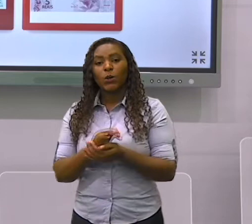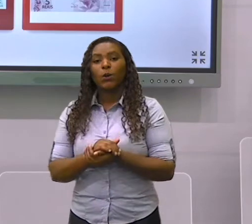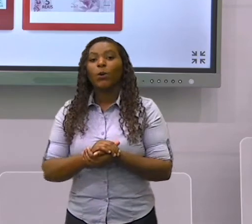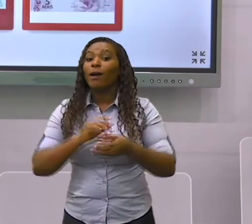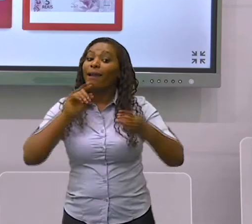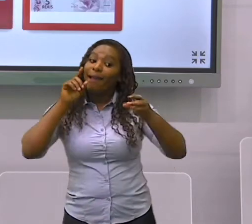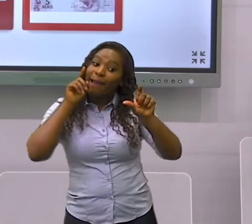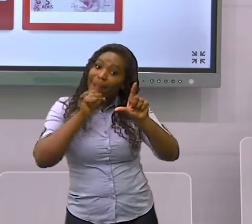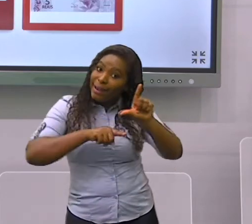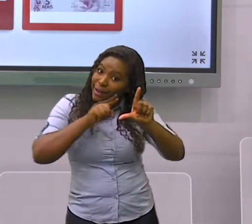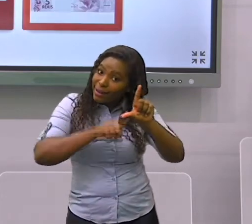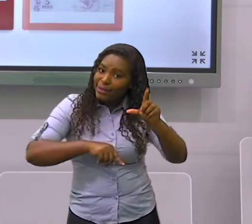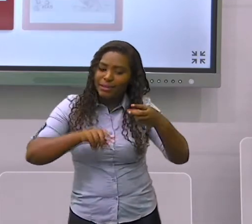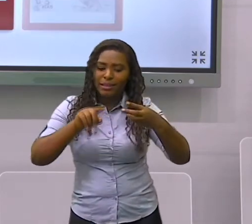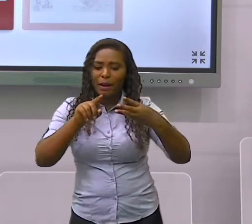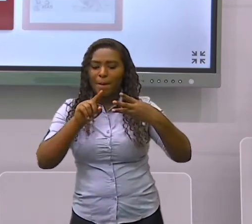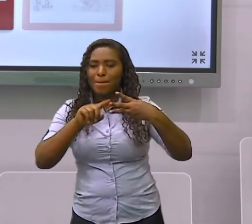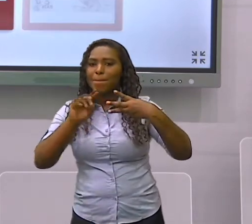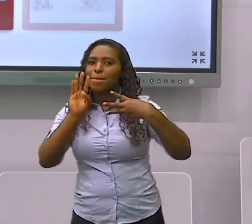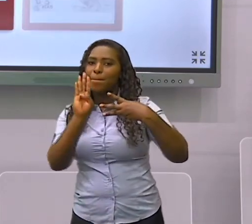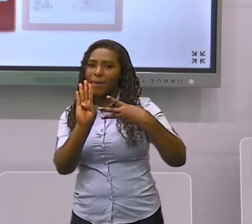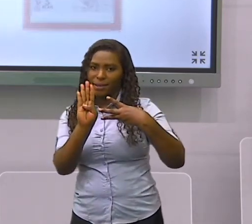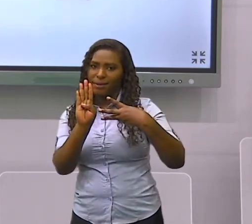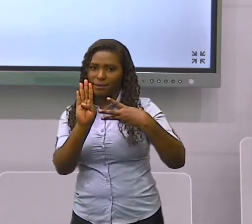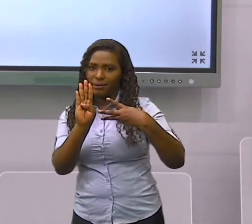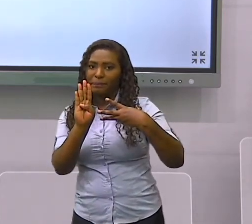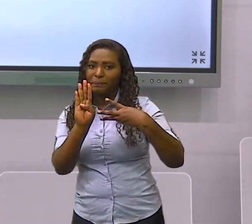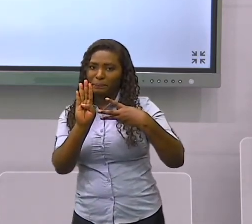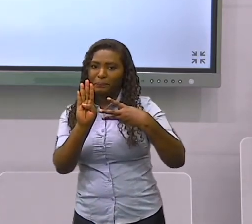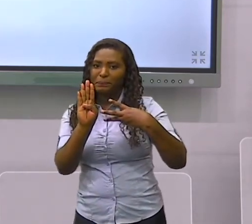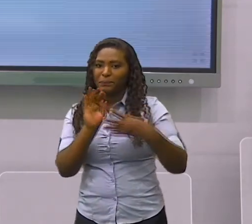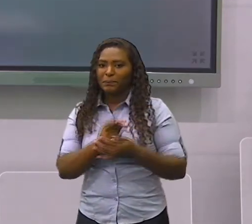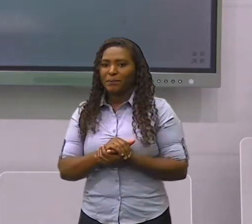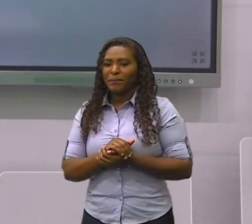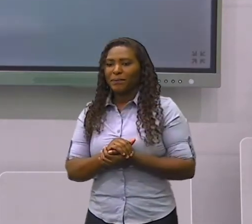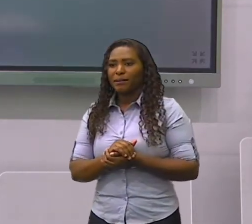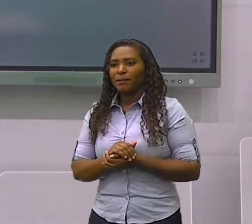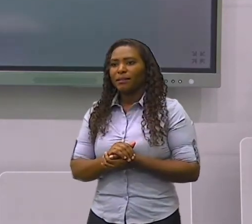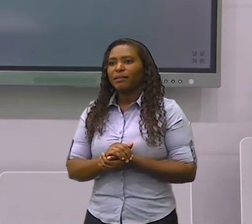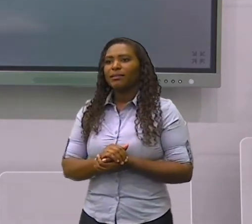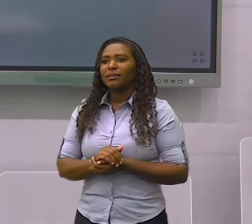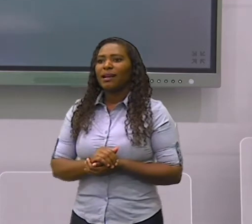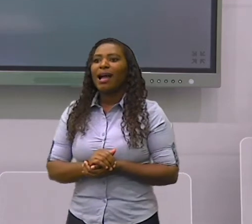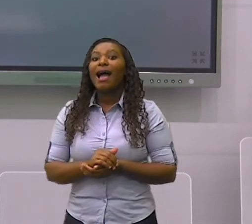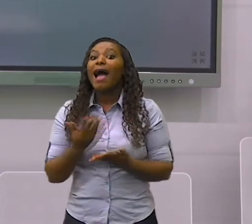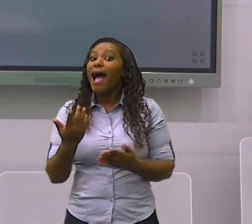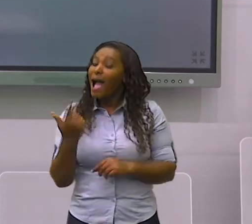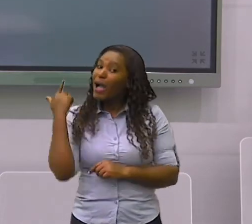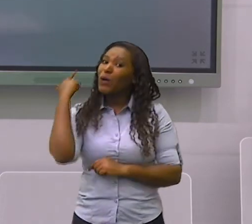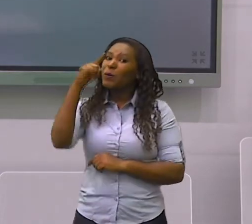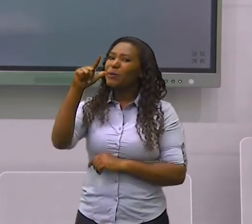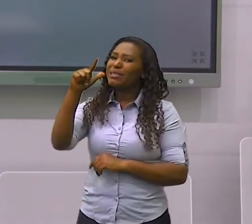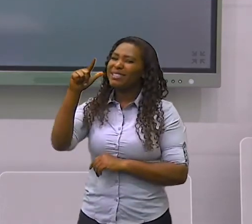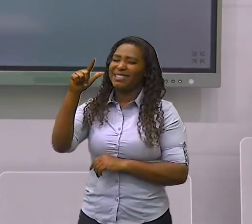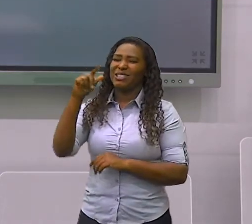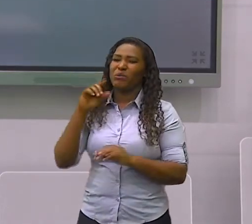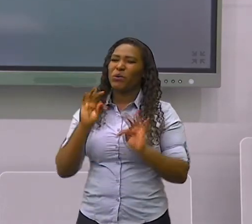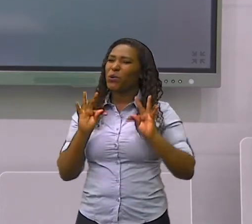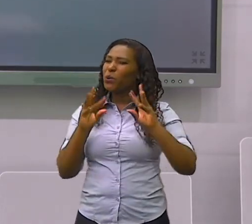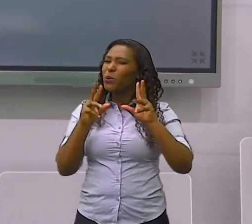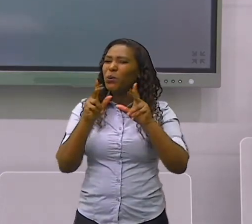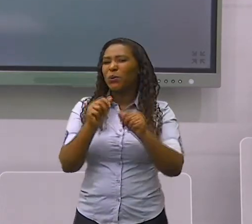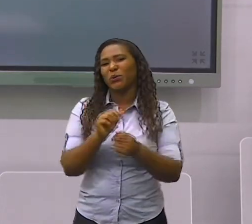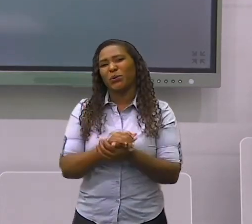letra B. Vamos ver a nossa nota? Se acertamos tudo? Acertamos! Fizemos